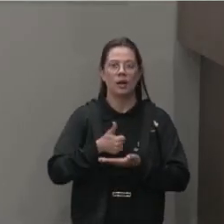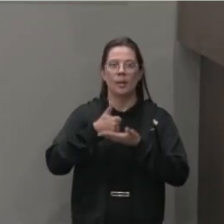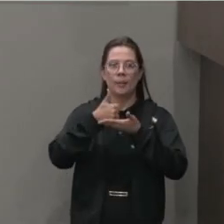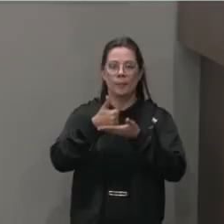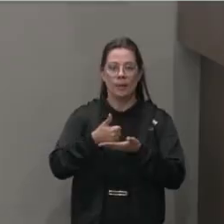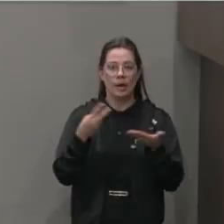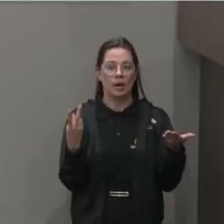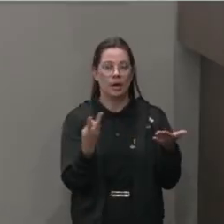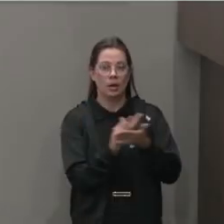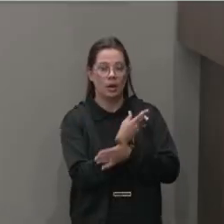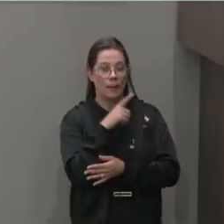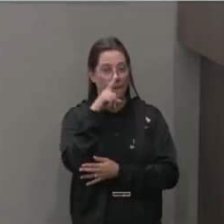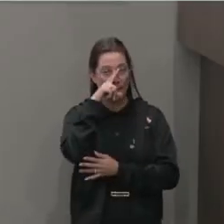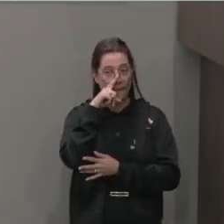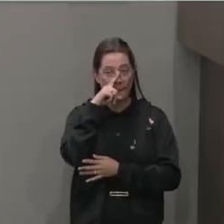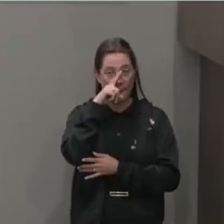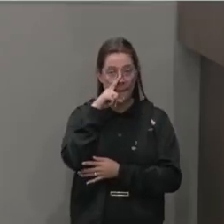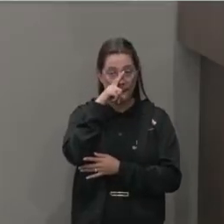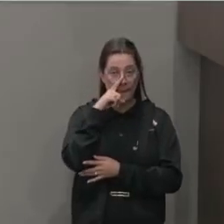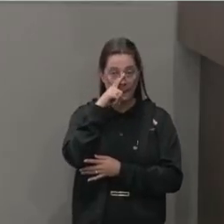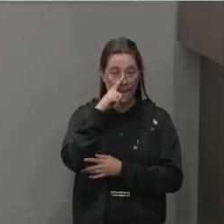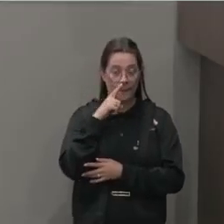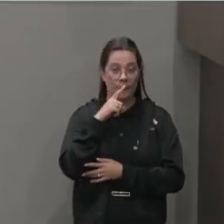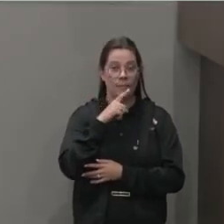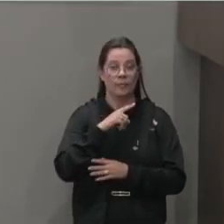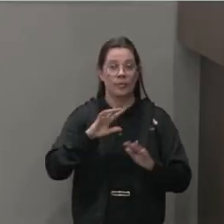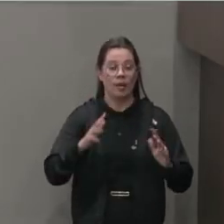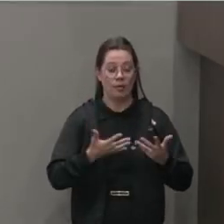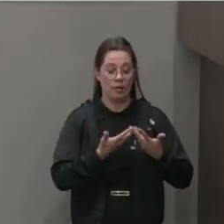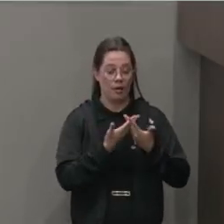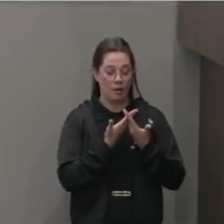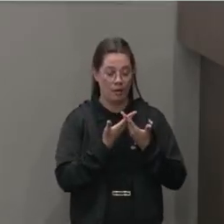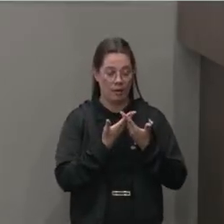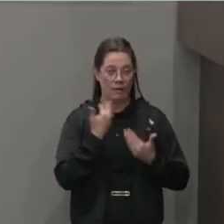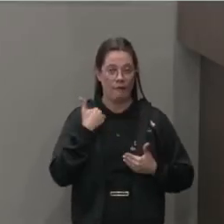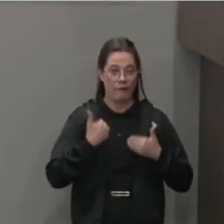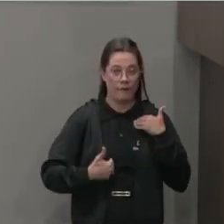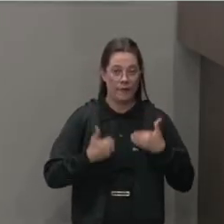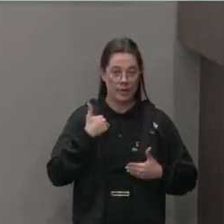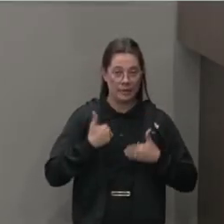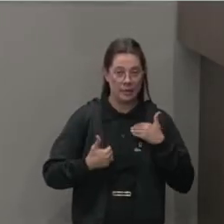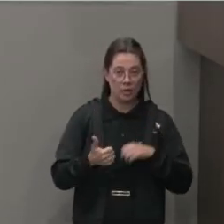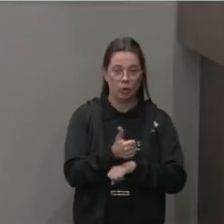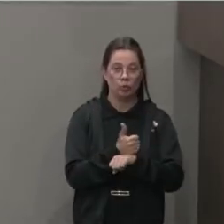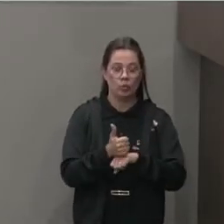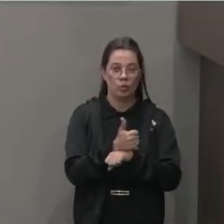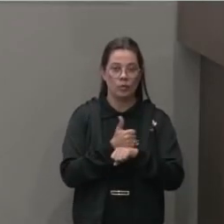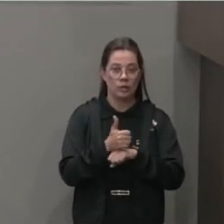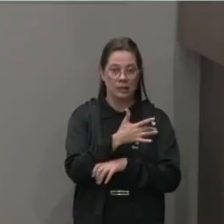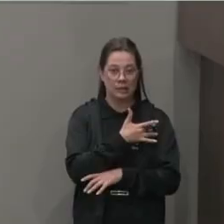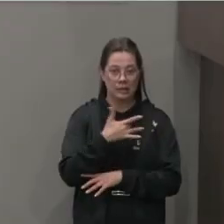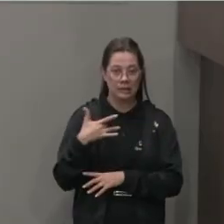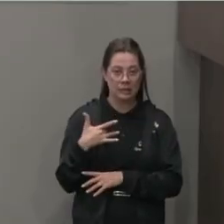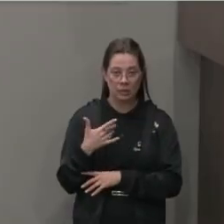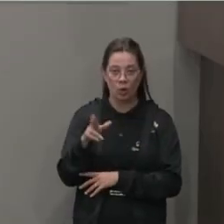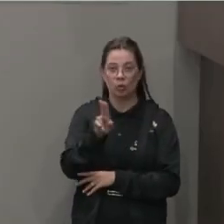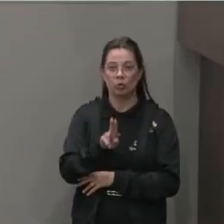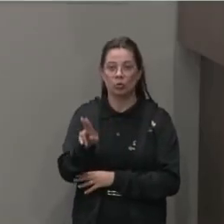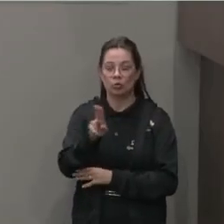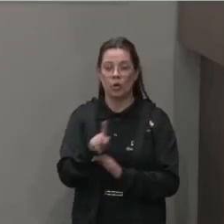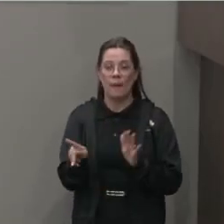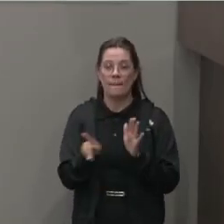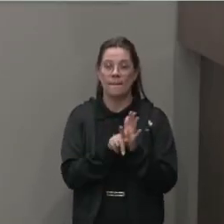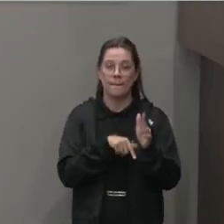em situações de risco à integridade física dos profissionais de saúde e dos usuários